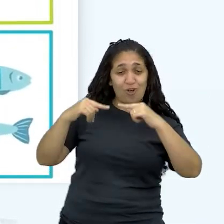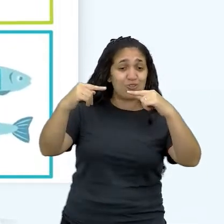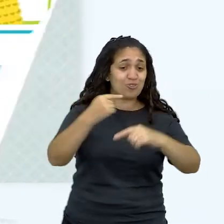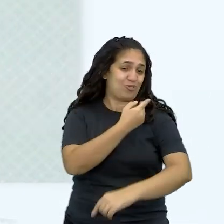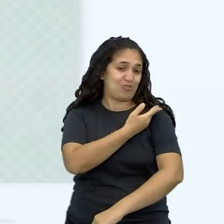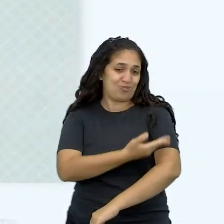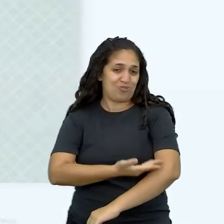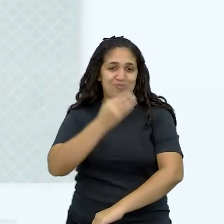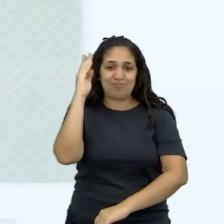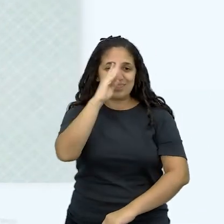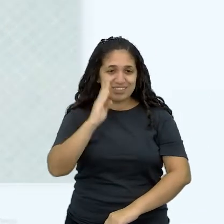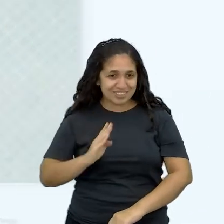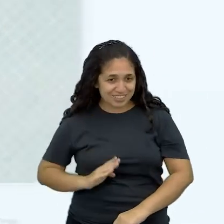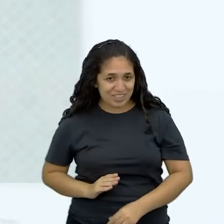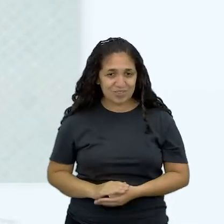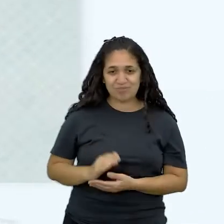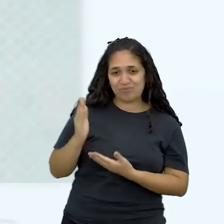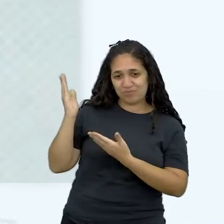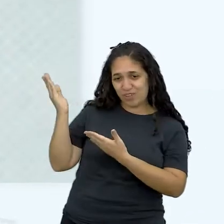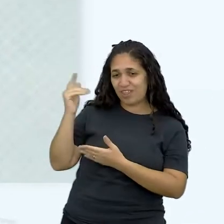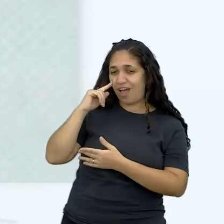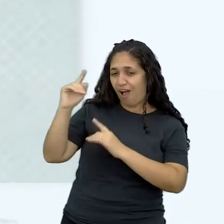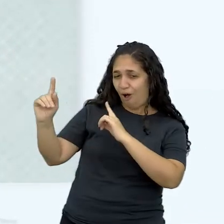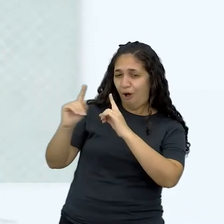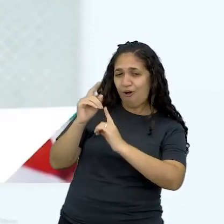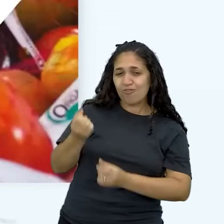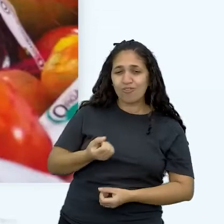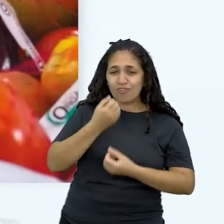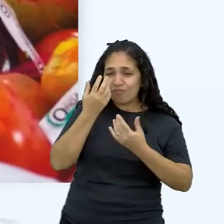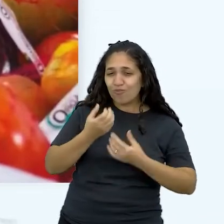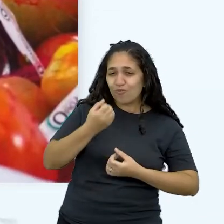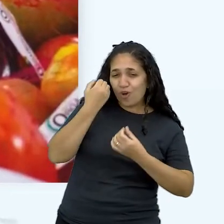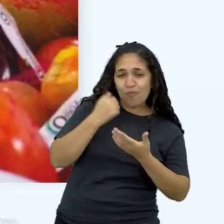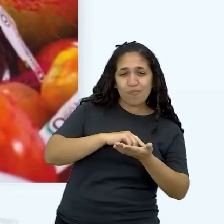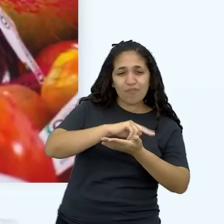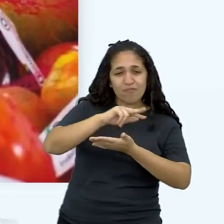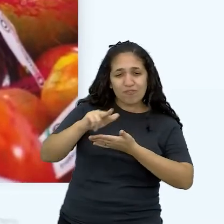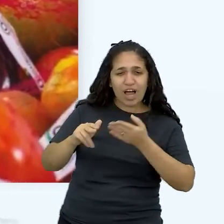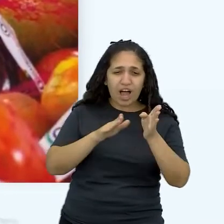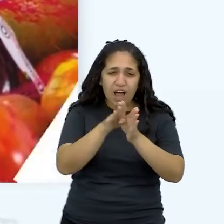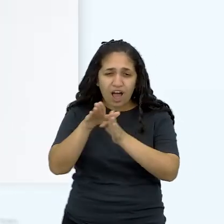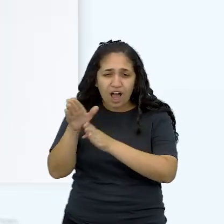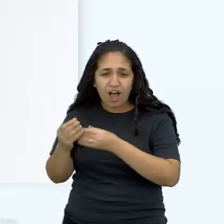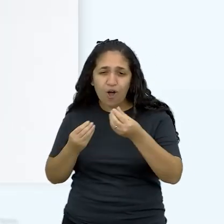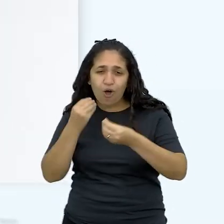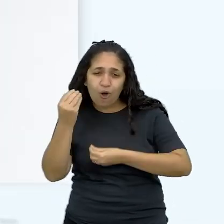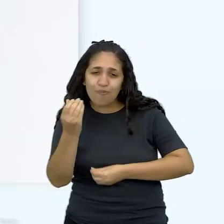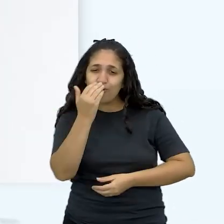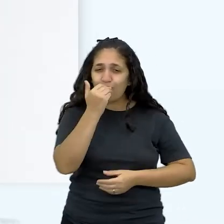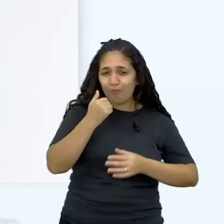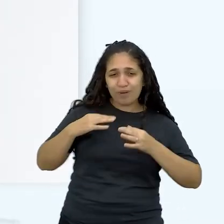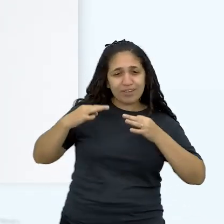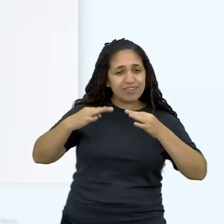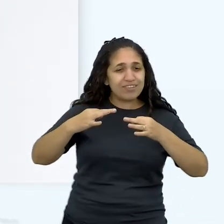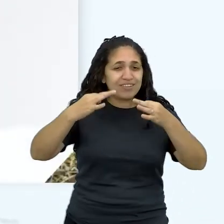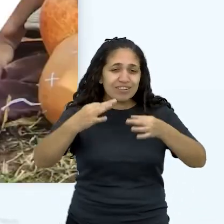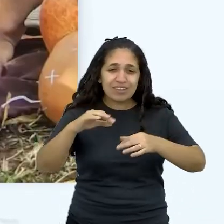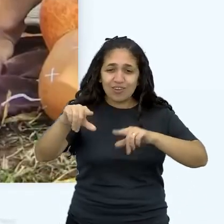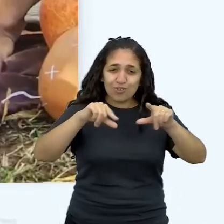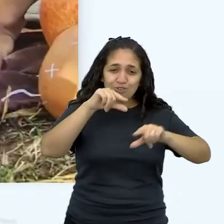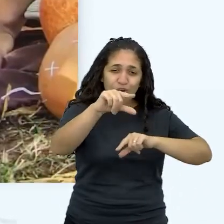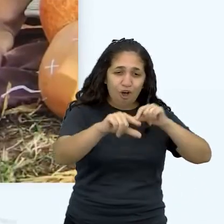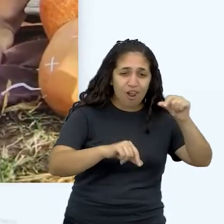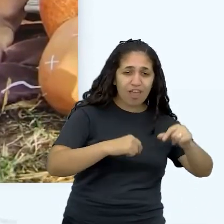costumes brasileiros. Você vai encontrar informação e recomendações sobre como comer adequadamente, escolhendo